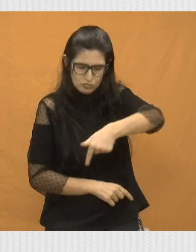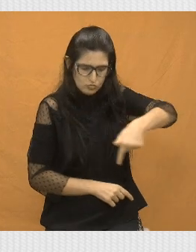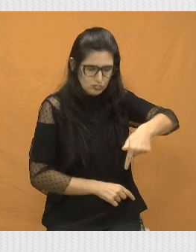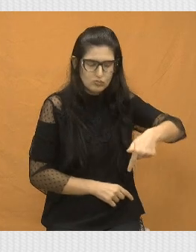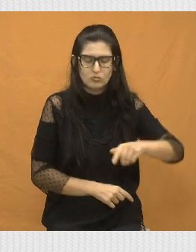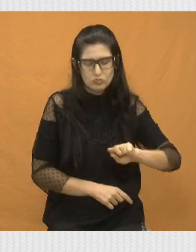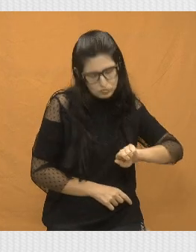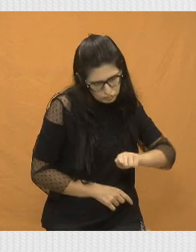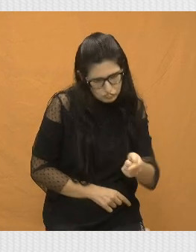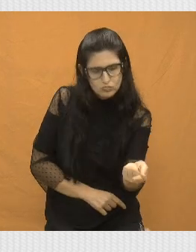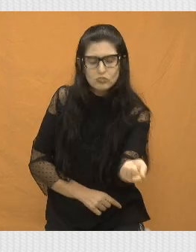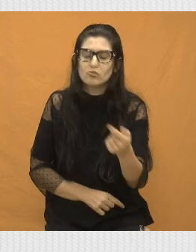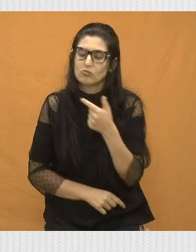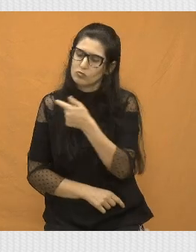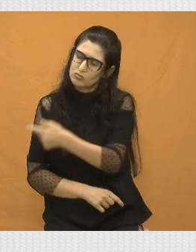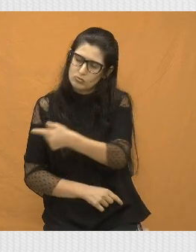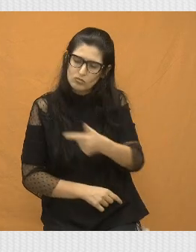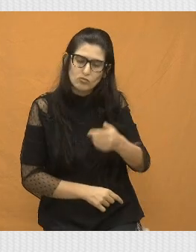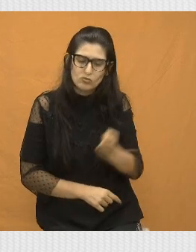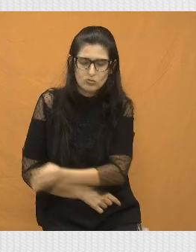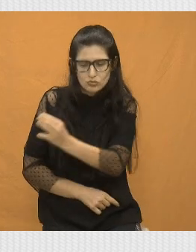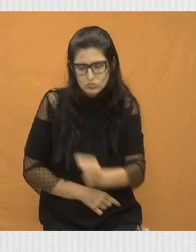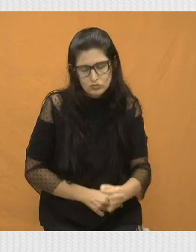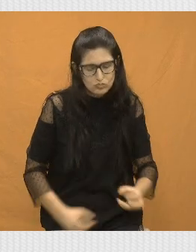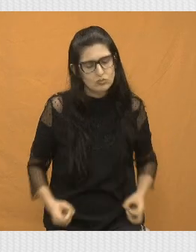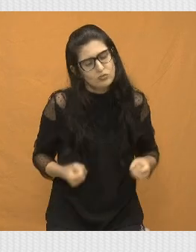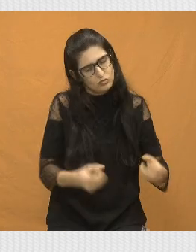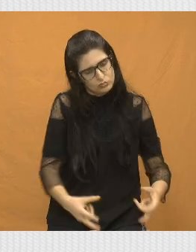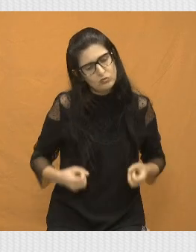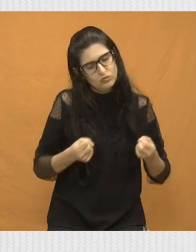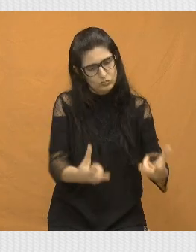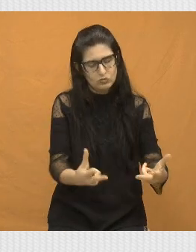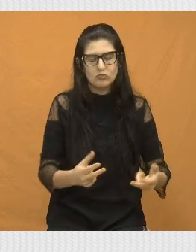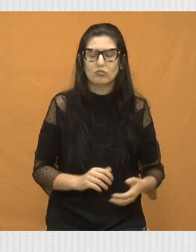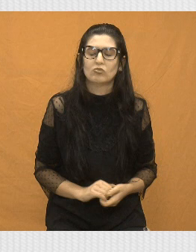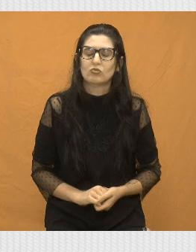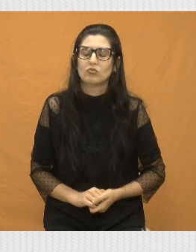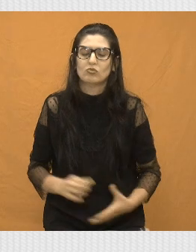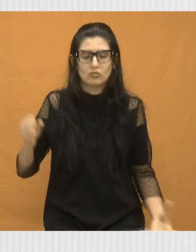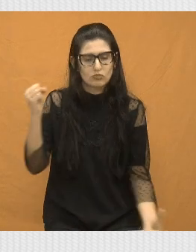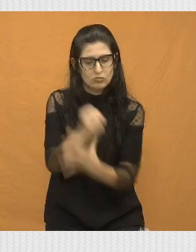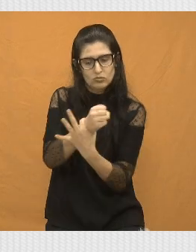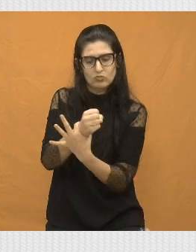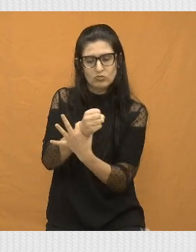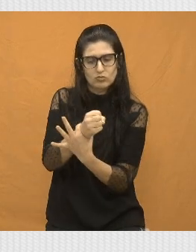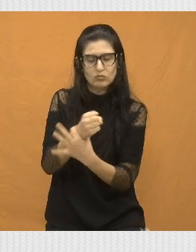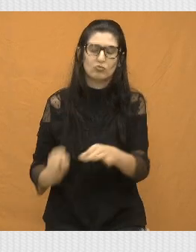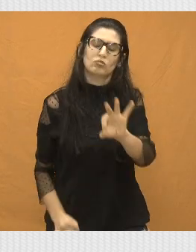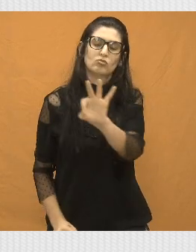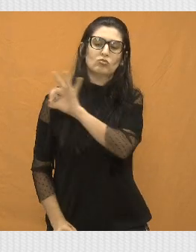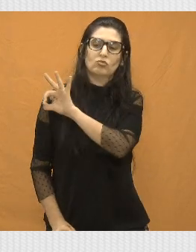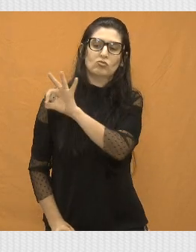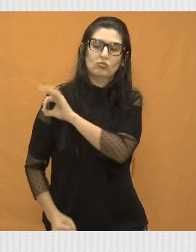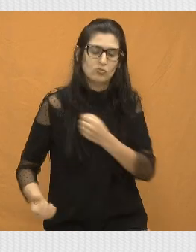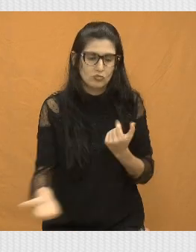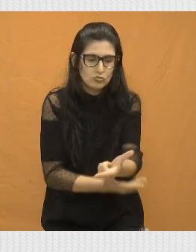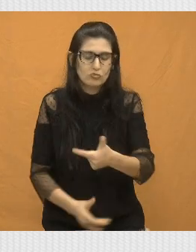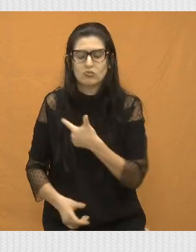5.277.000, chegando a 22% com os gastos. Segurança pública,